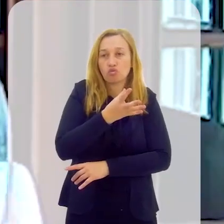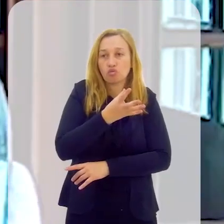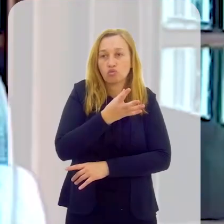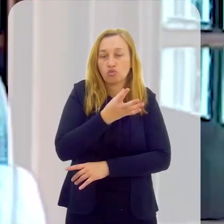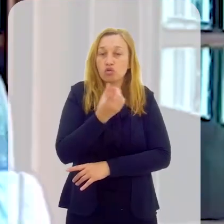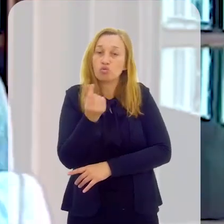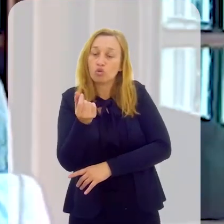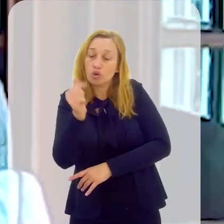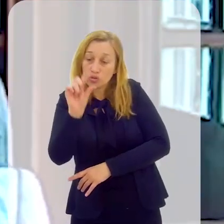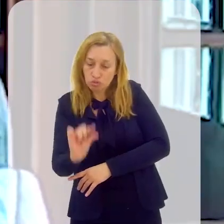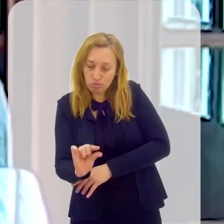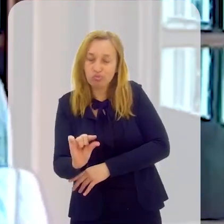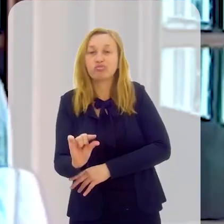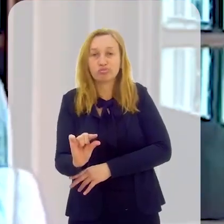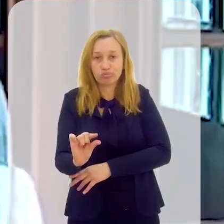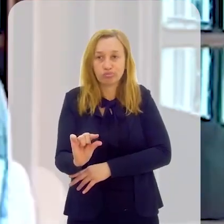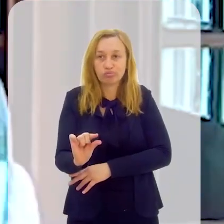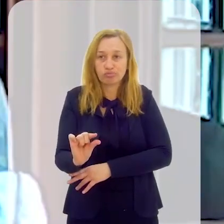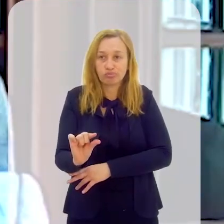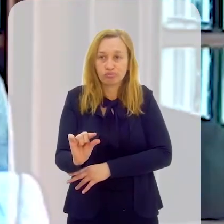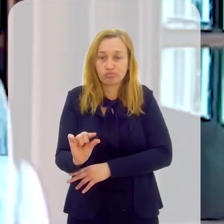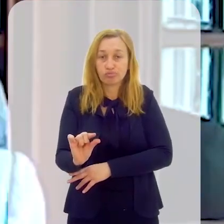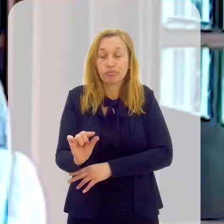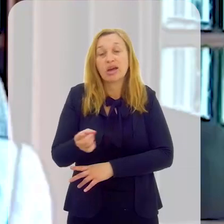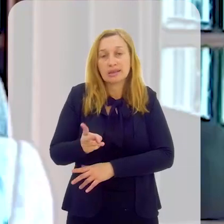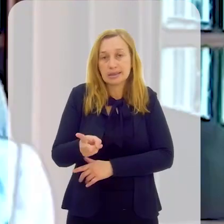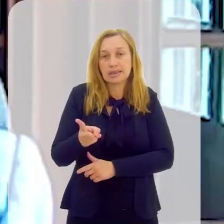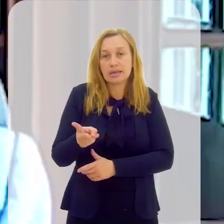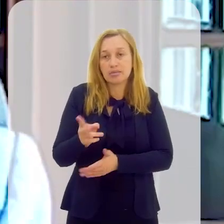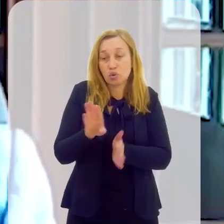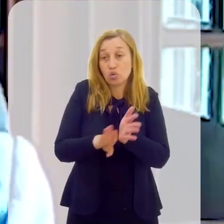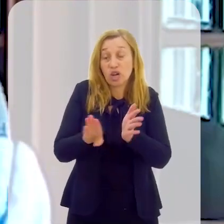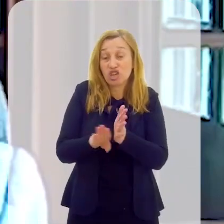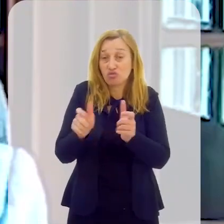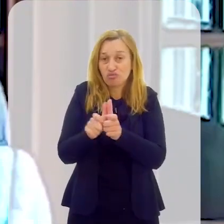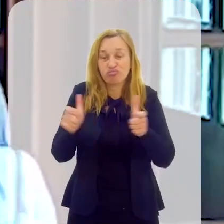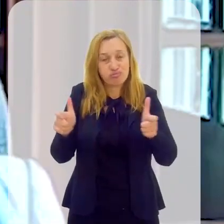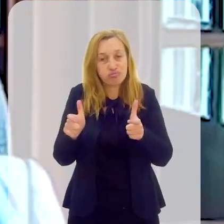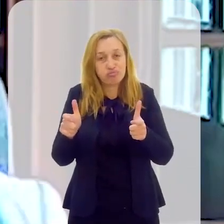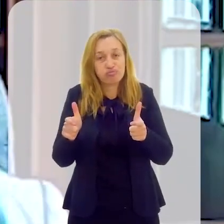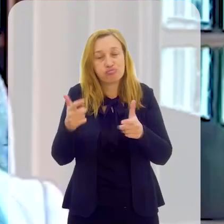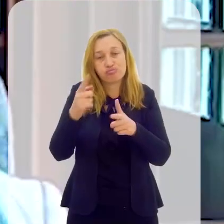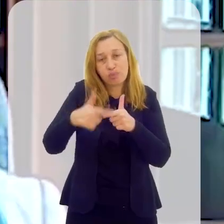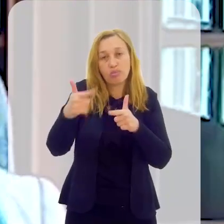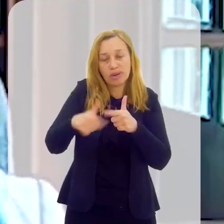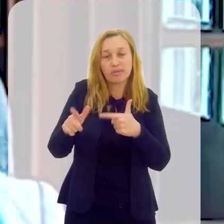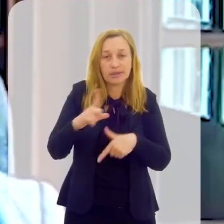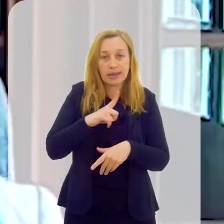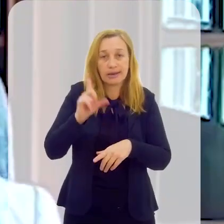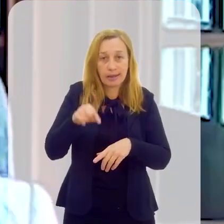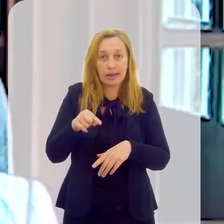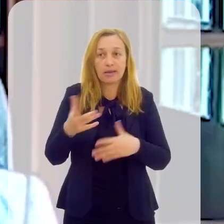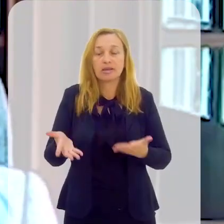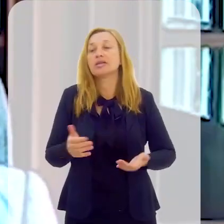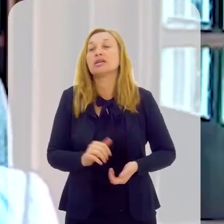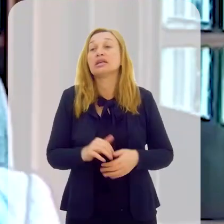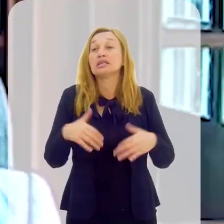soluções inovadoras, soluções de baixo custo, porque a gente sabe que custeio é sempre um problema permanente,